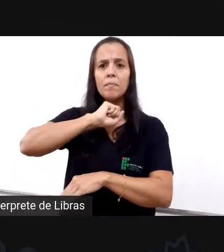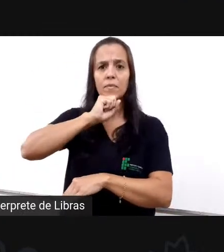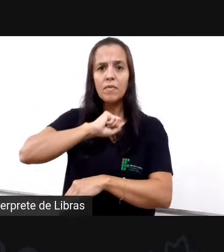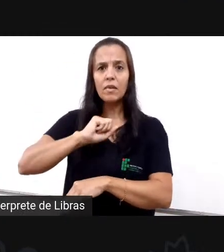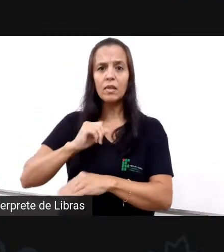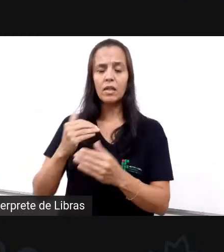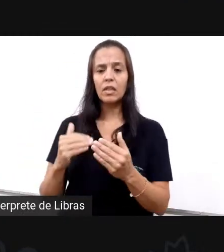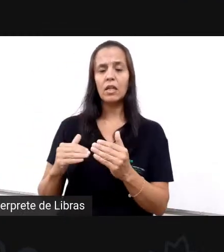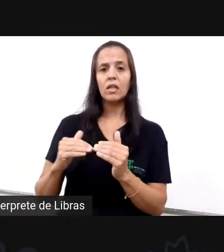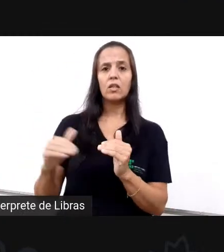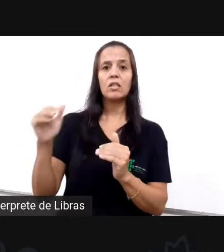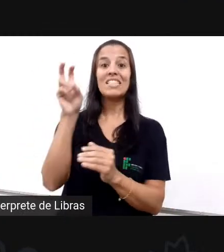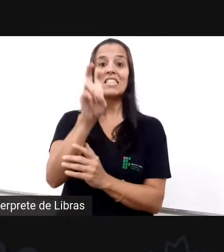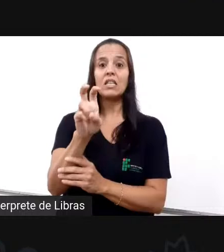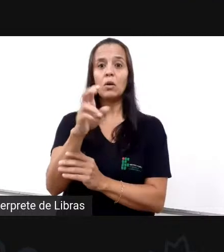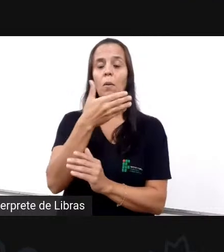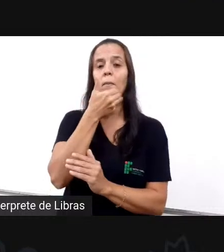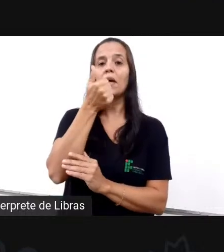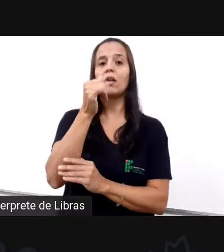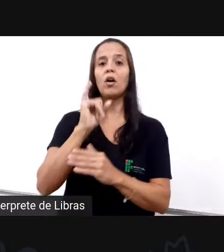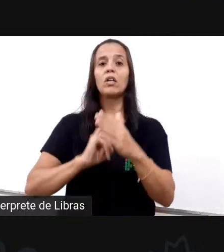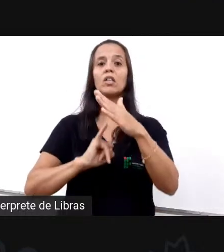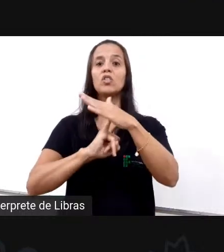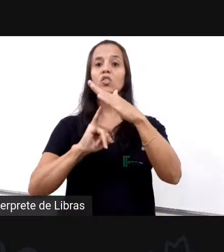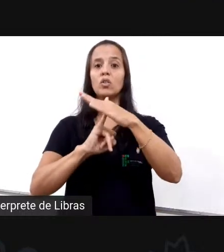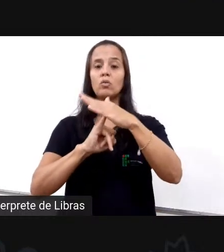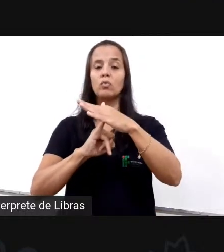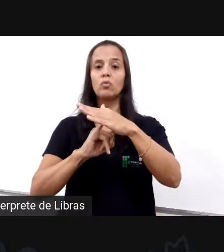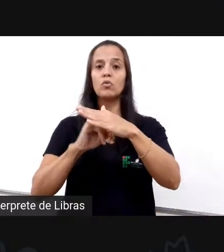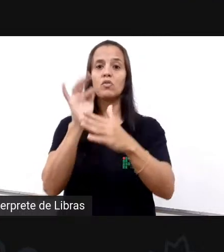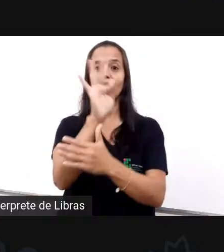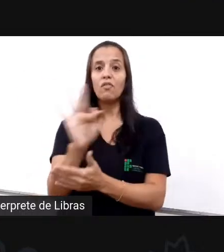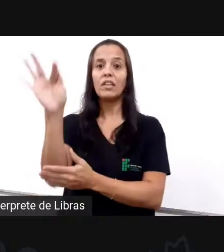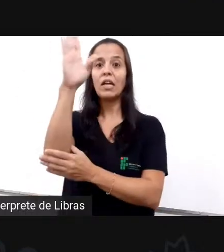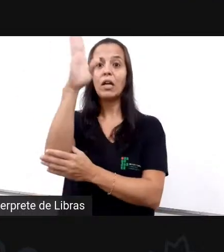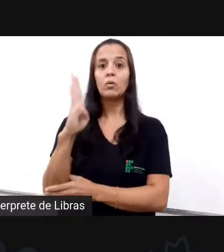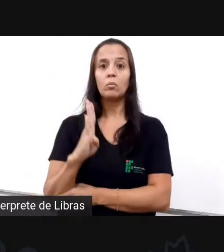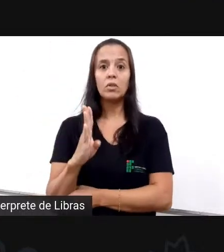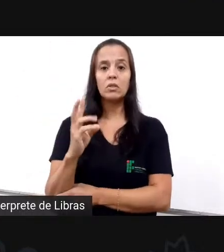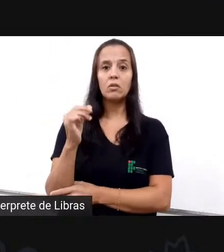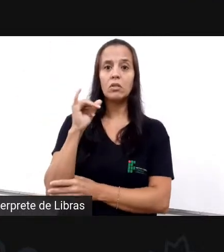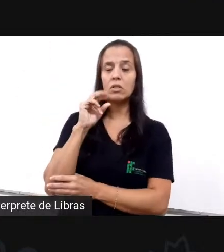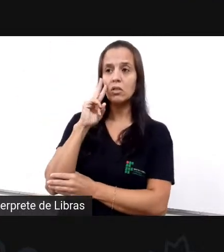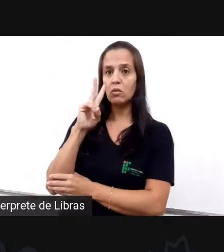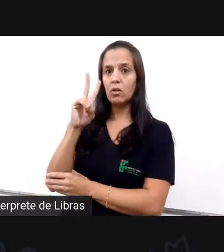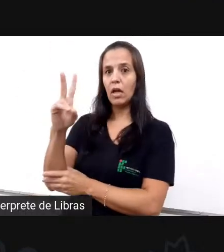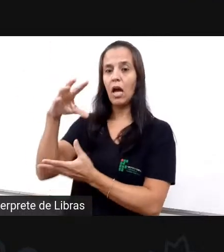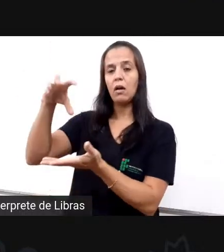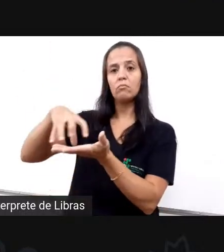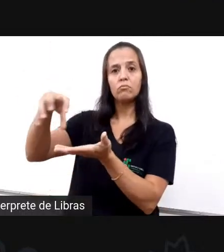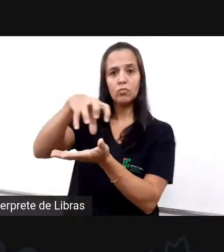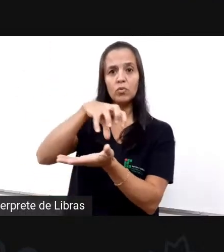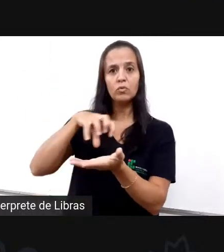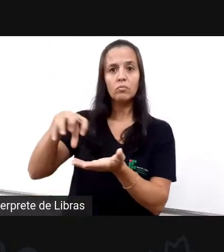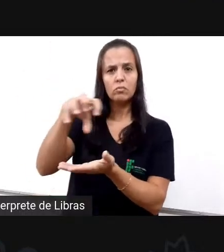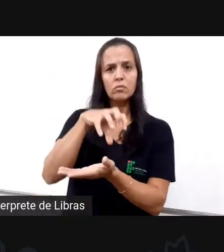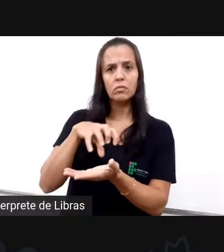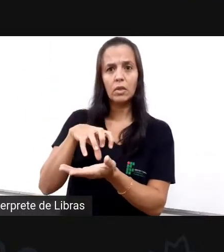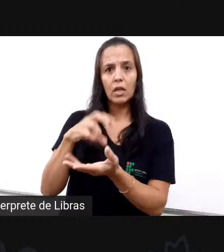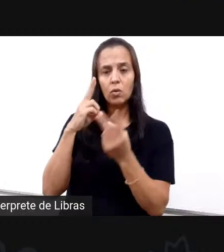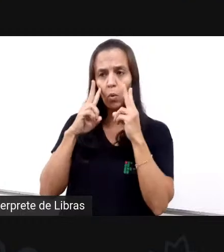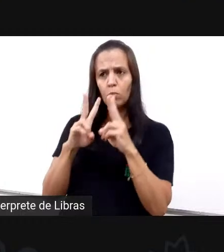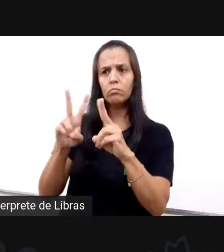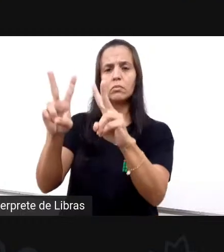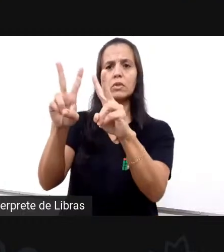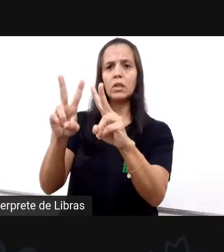entre os 5 melhores institutos federais do Brasil. E se olharmos os nossos dados, né, olhando os dados